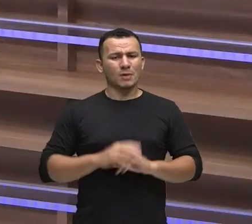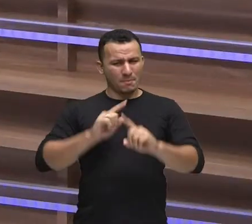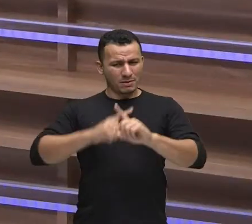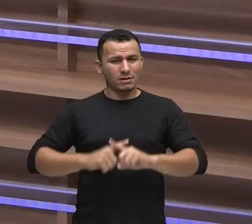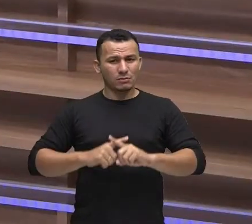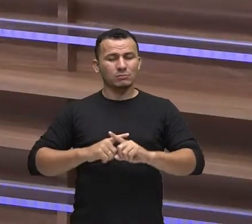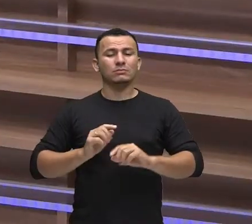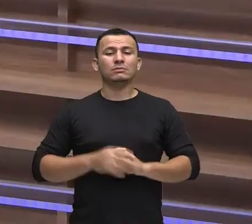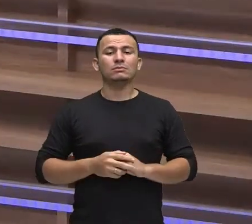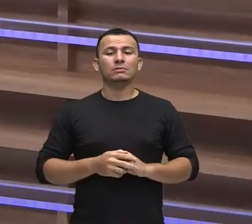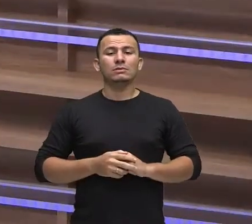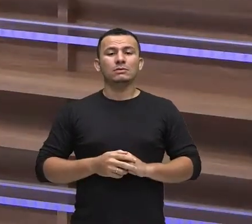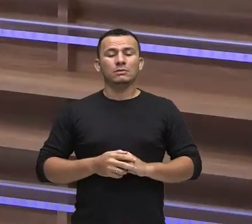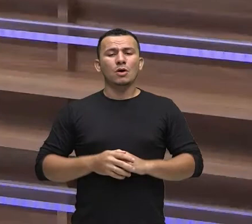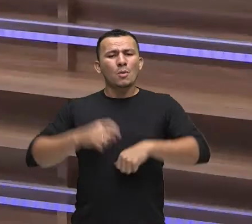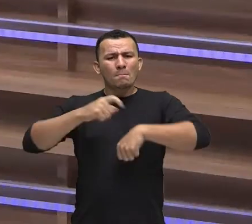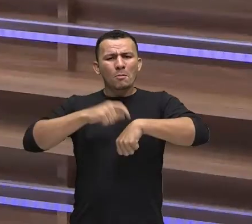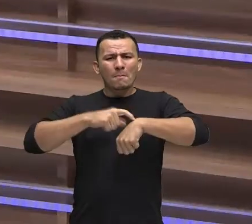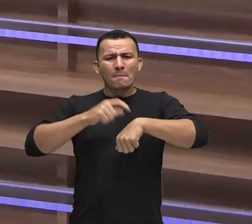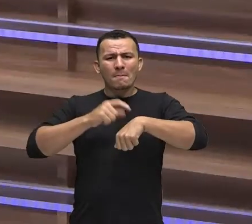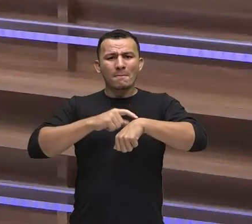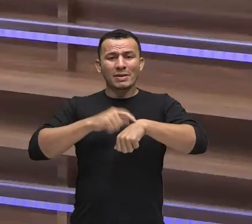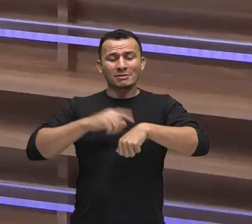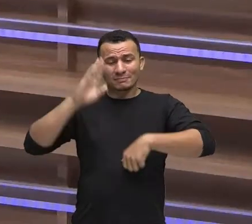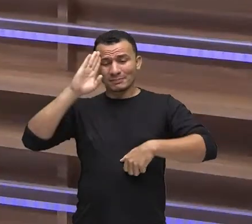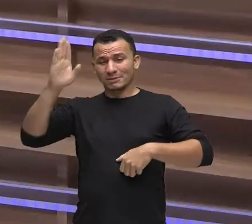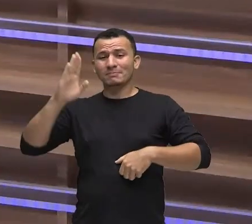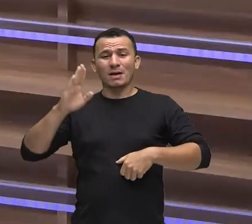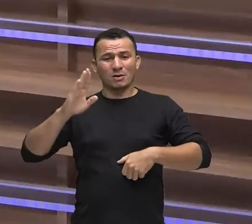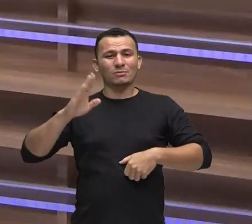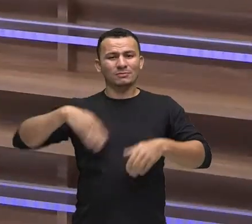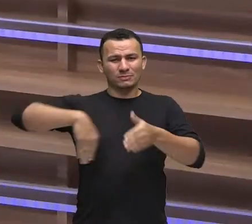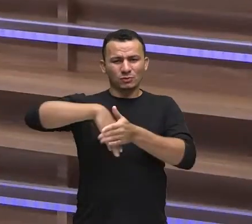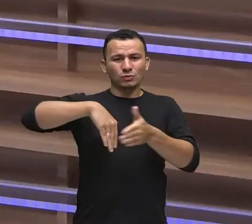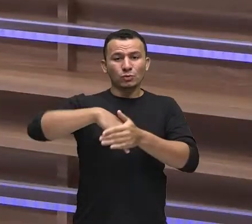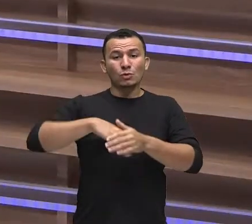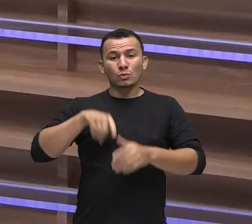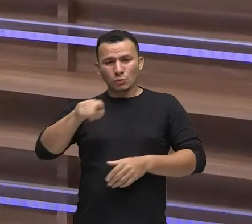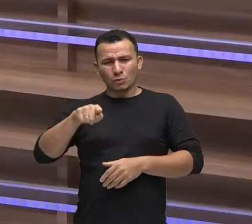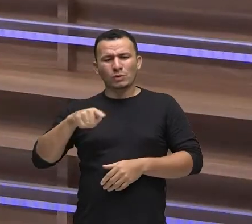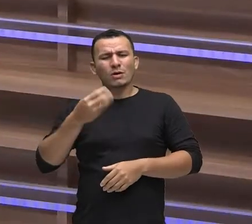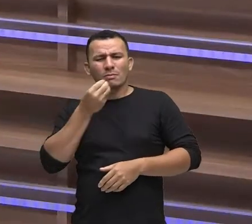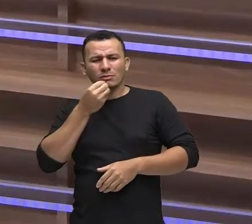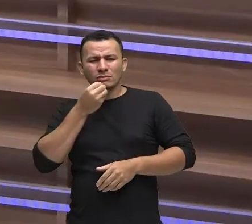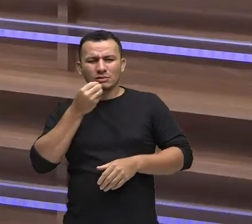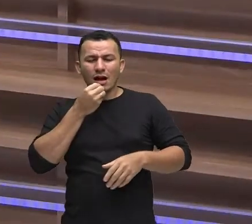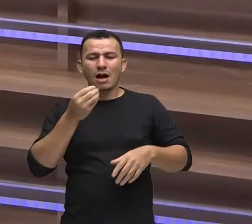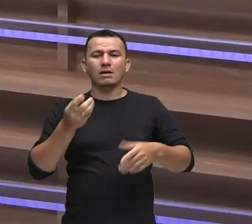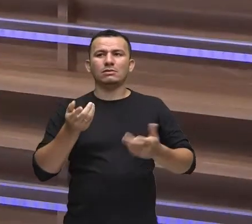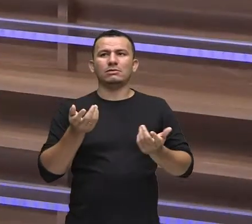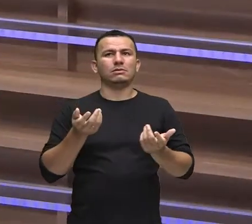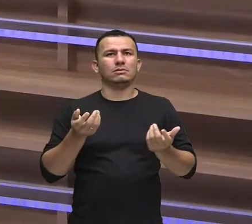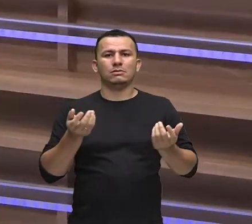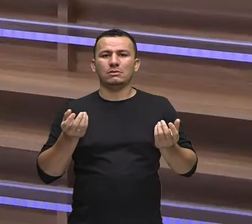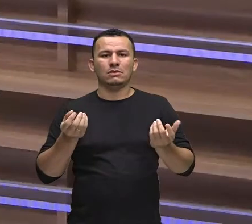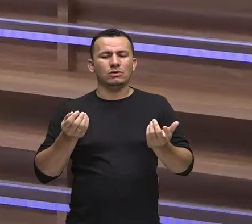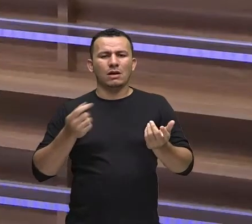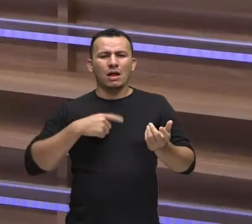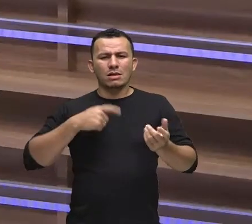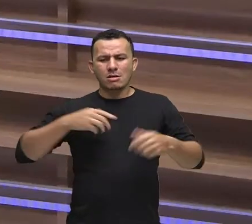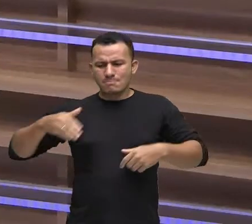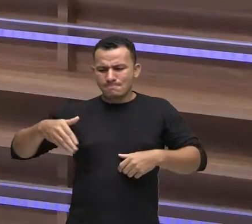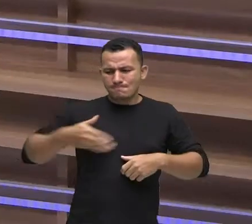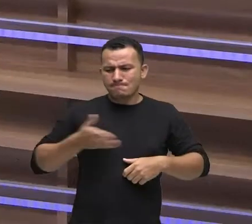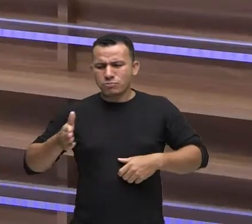no momento ali chave do jogo, tu tem a oportunidade de de fazer ali um lance que